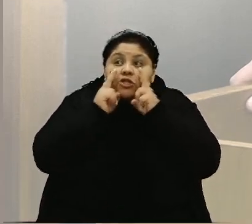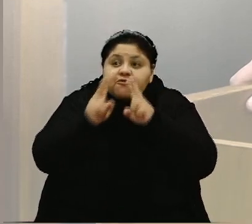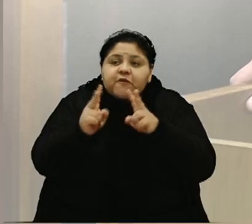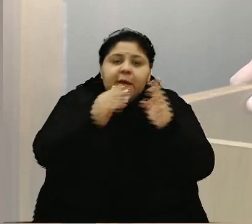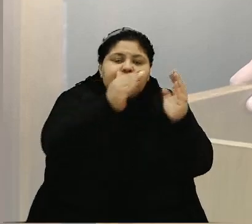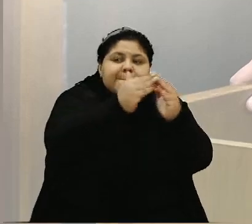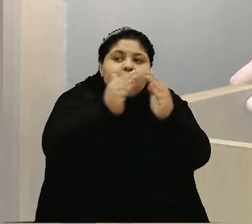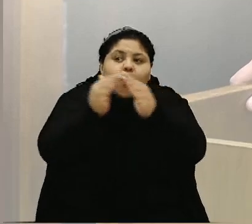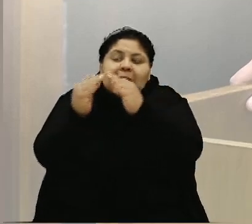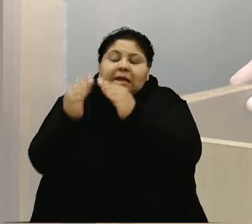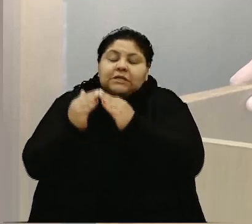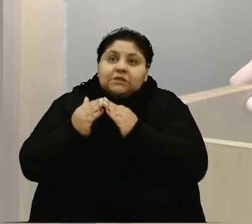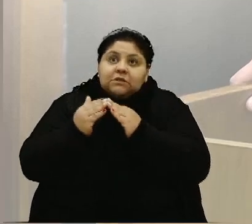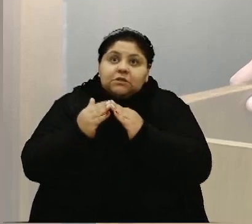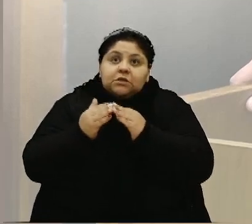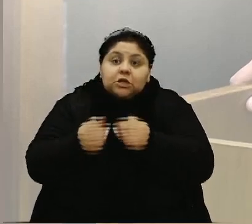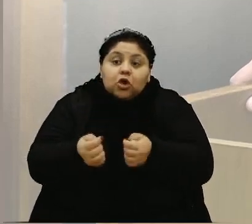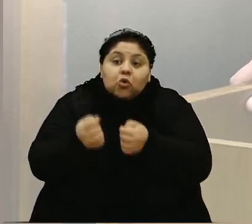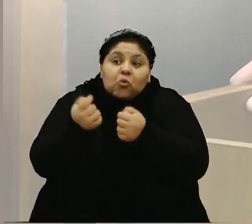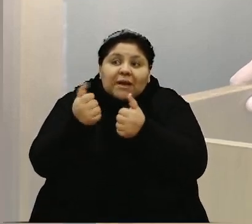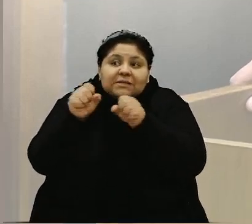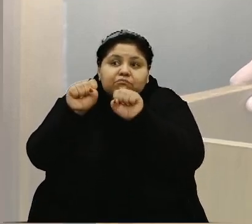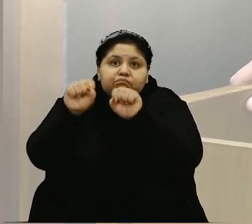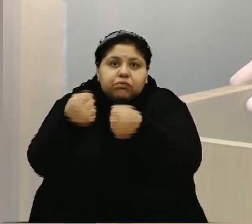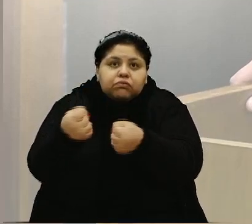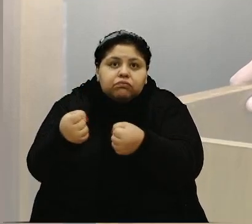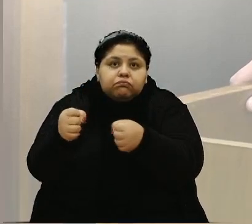que estão quase caindo